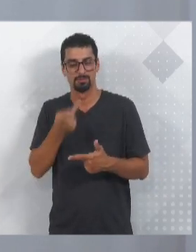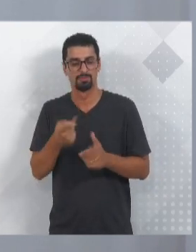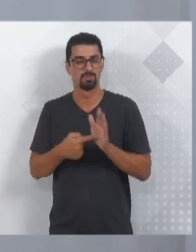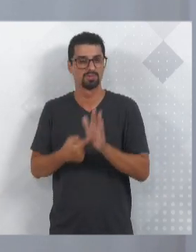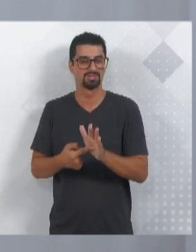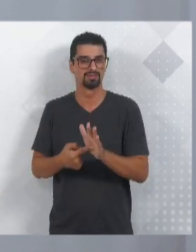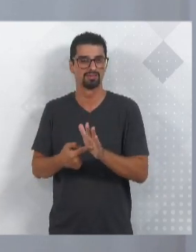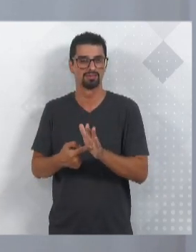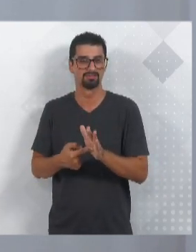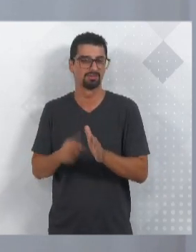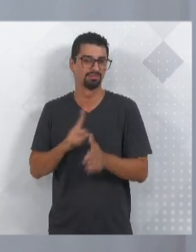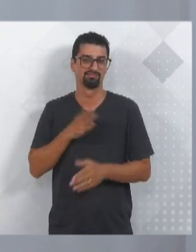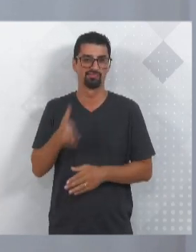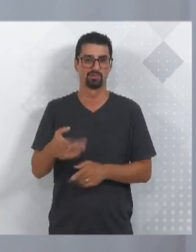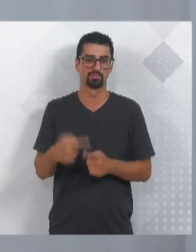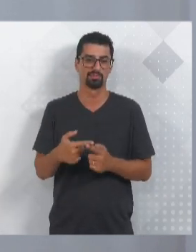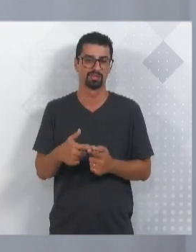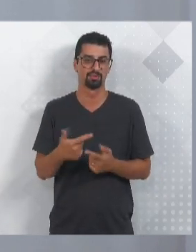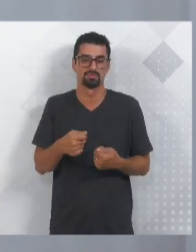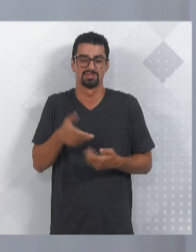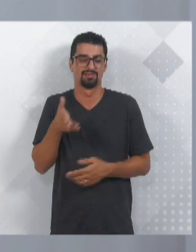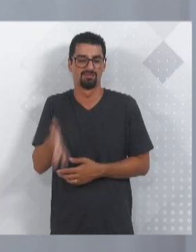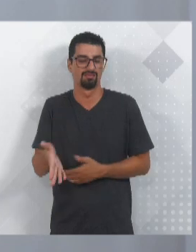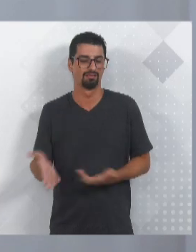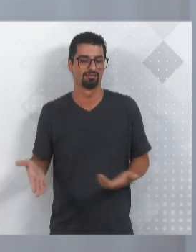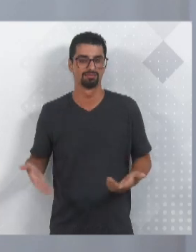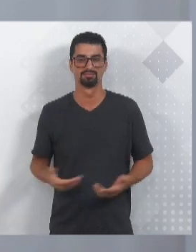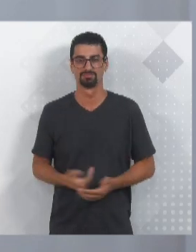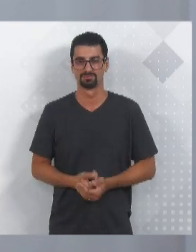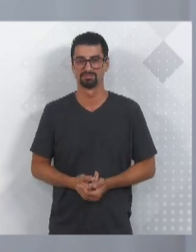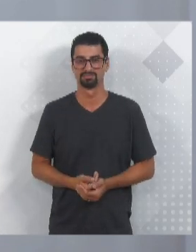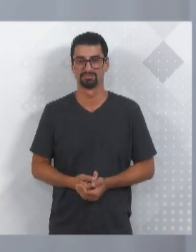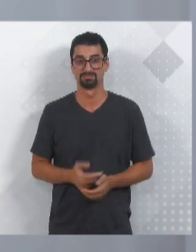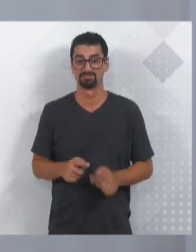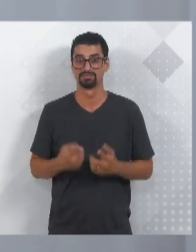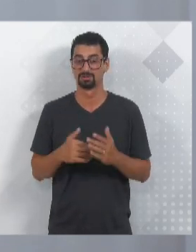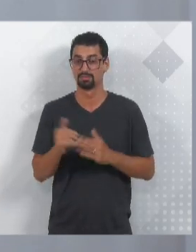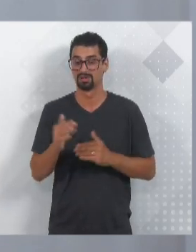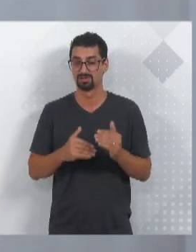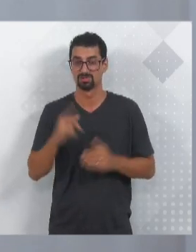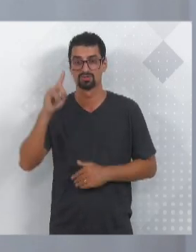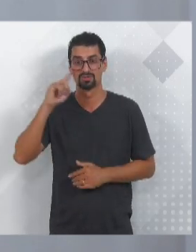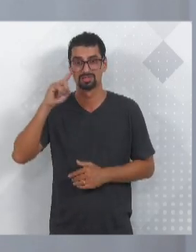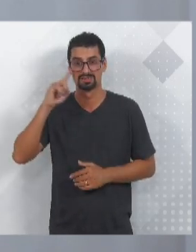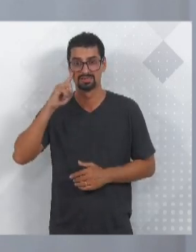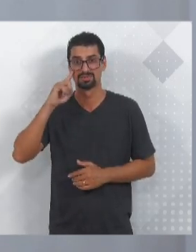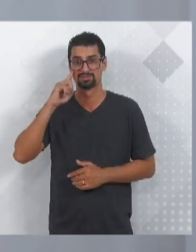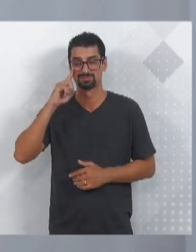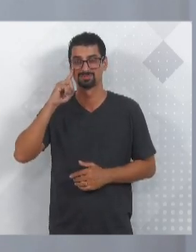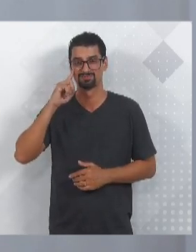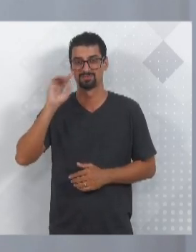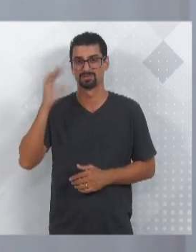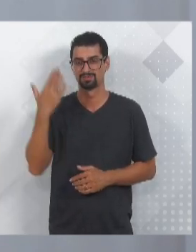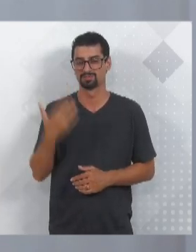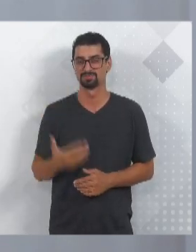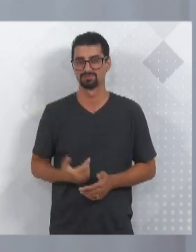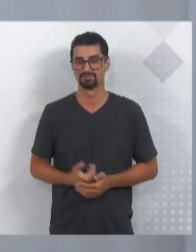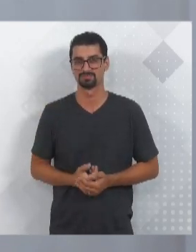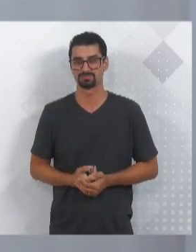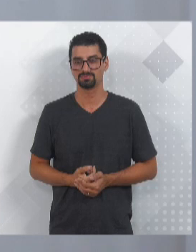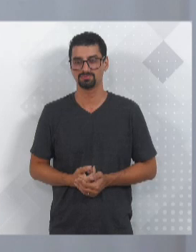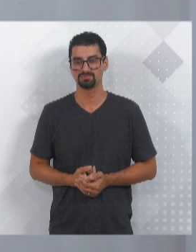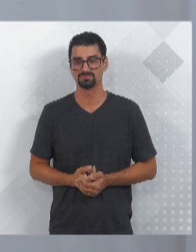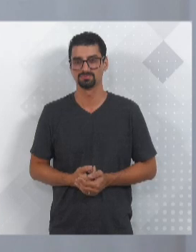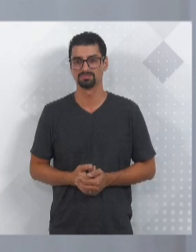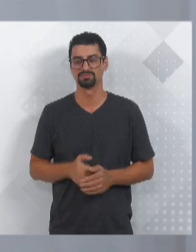vão, porque eles não têm necessidade de estar lá. Mas, na prática, no dia a dia, acontece. Muitas vezes